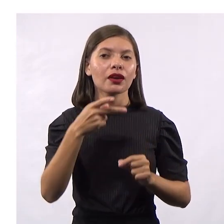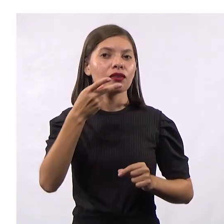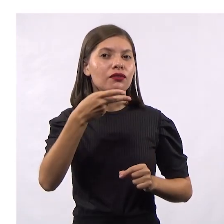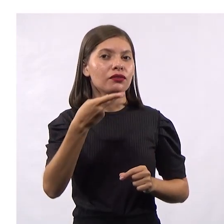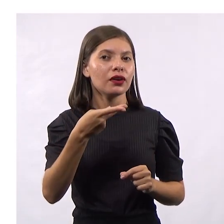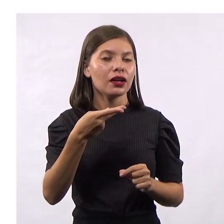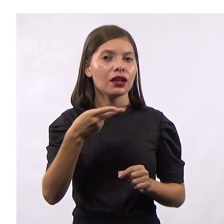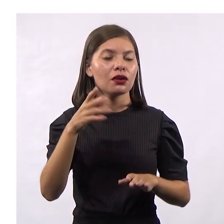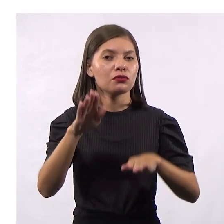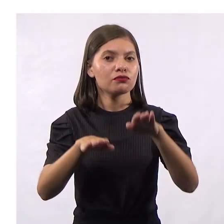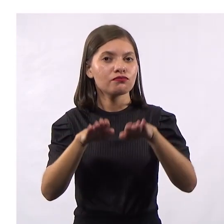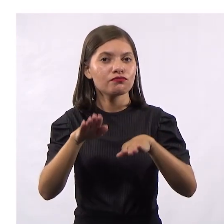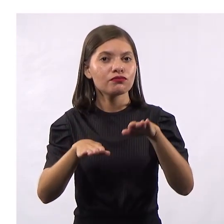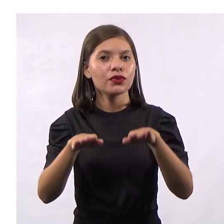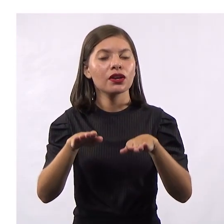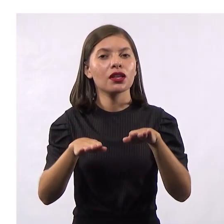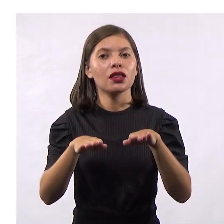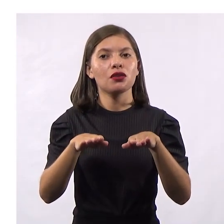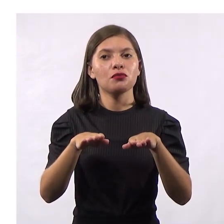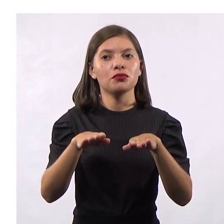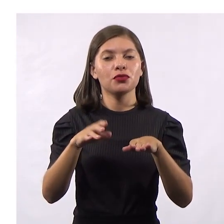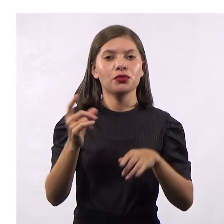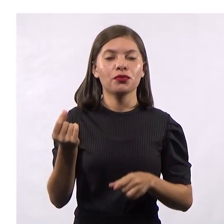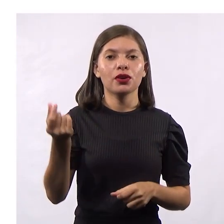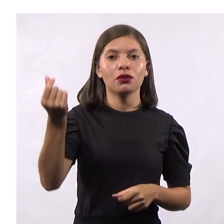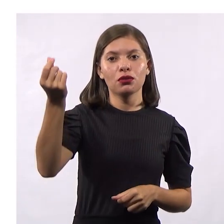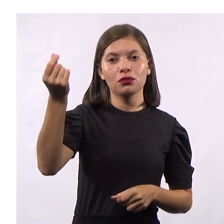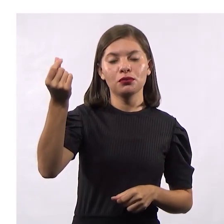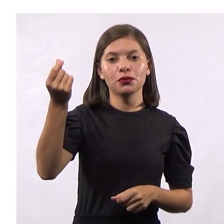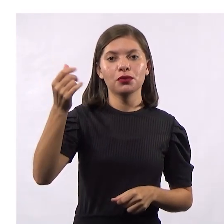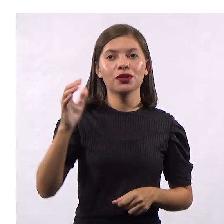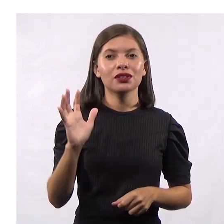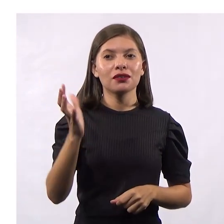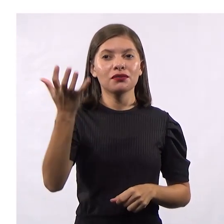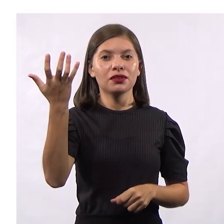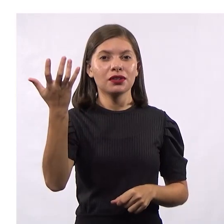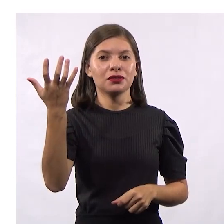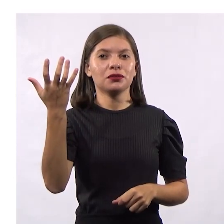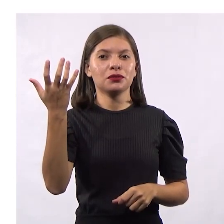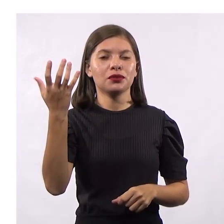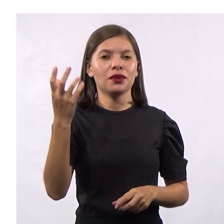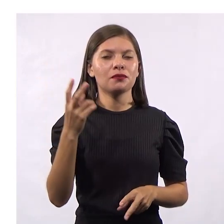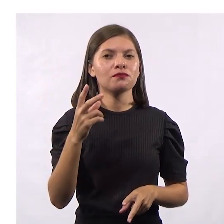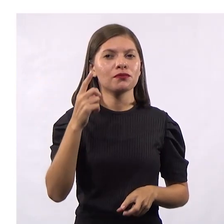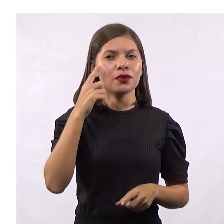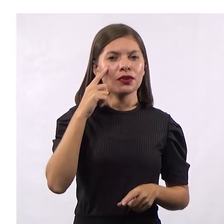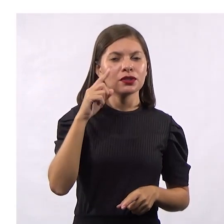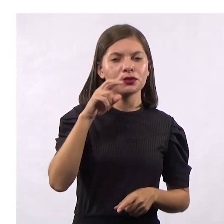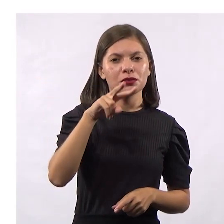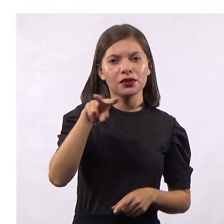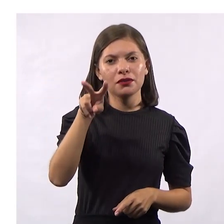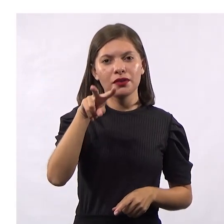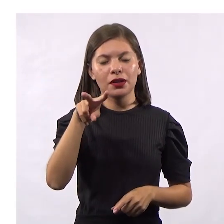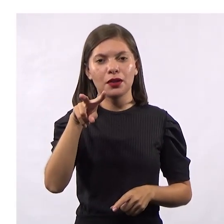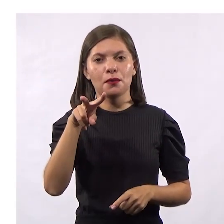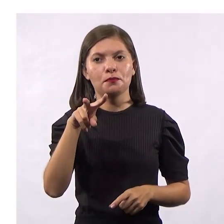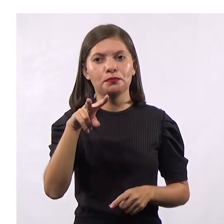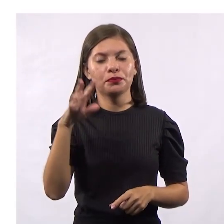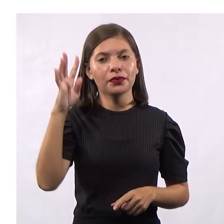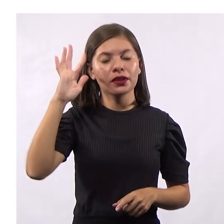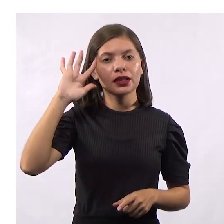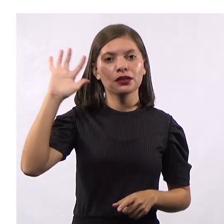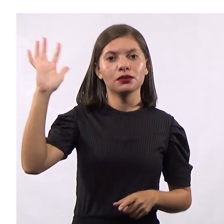definirá o equilíbrio econômico-financeiro inicial do contrato em relação a eventos supervenientes e deverá ser observada na